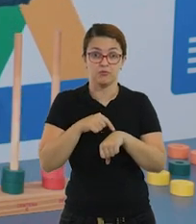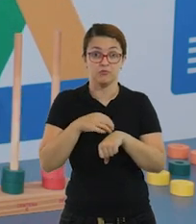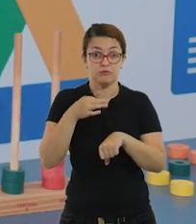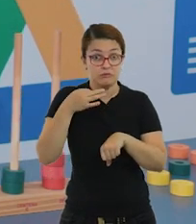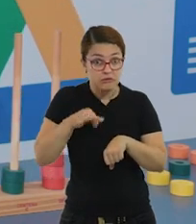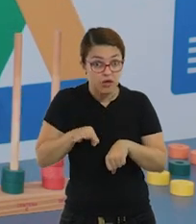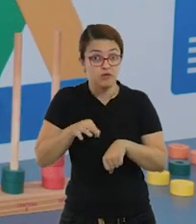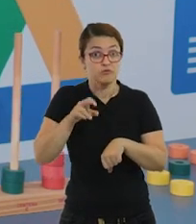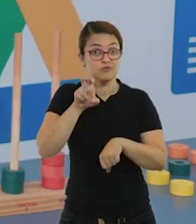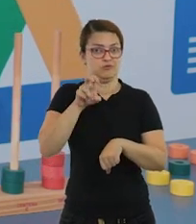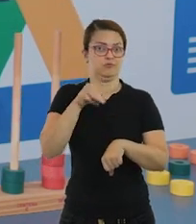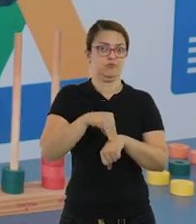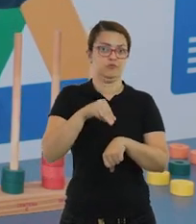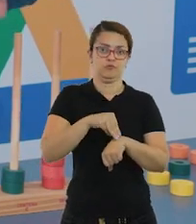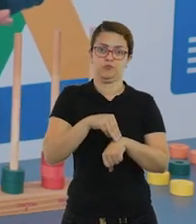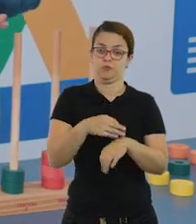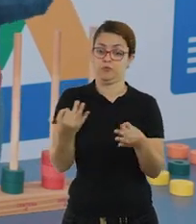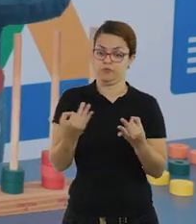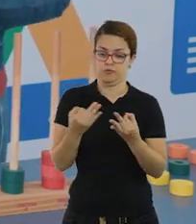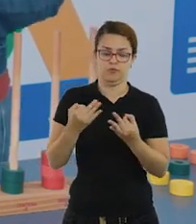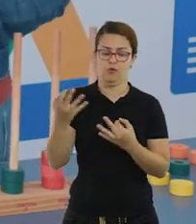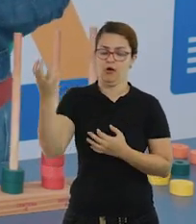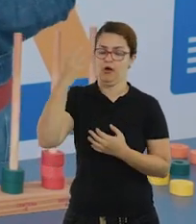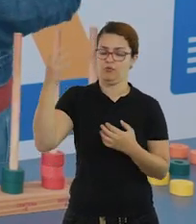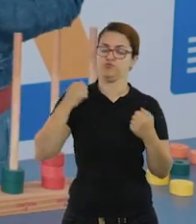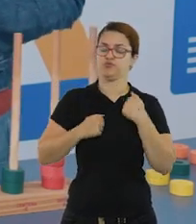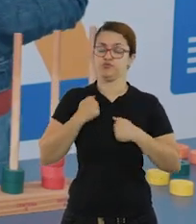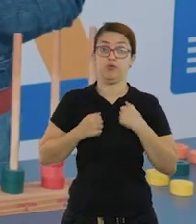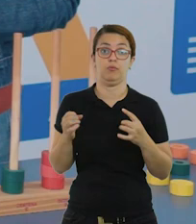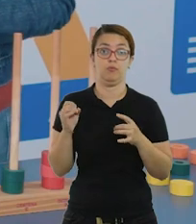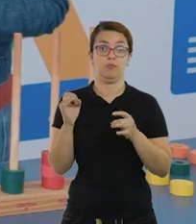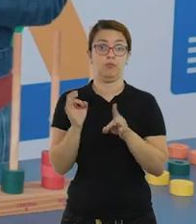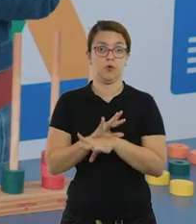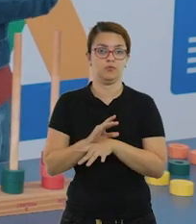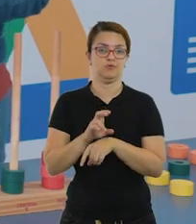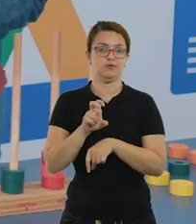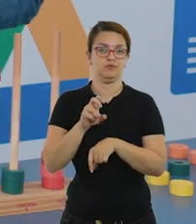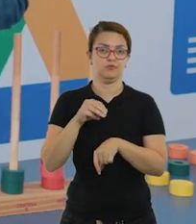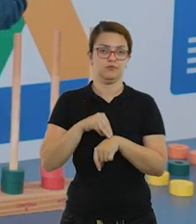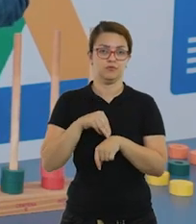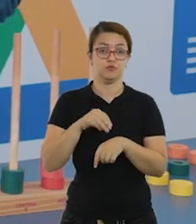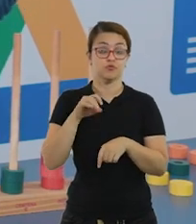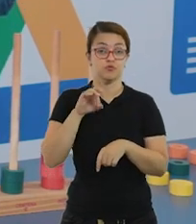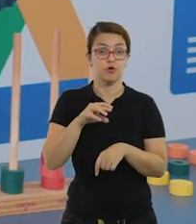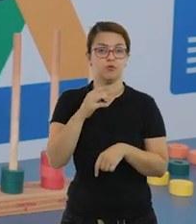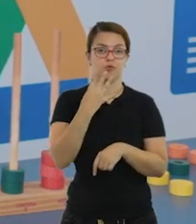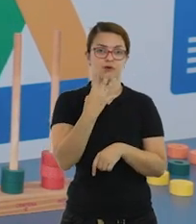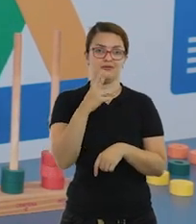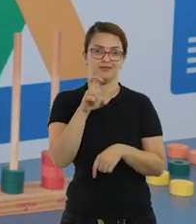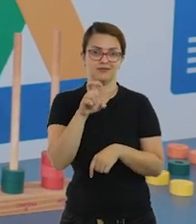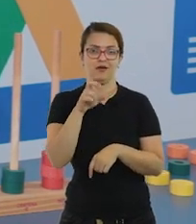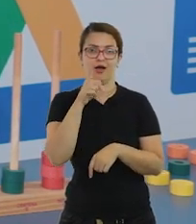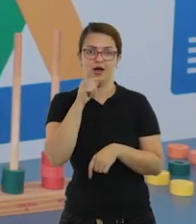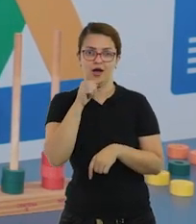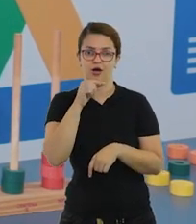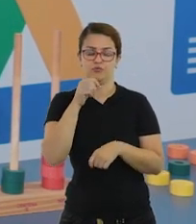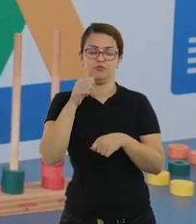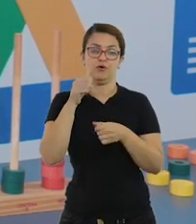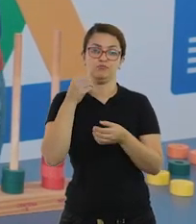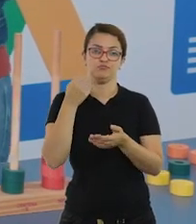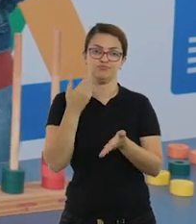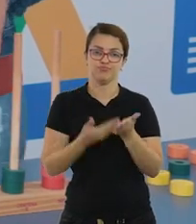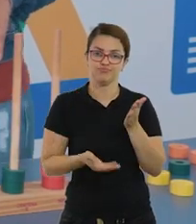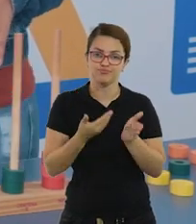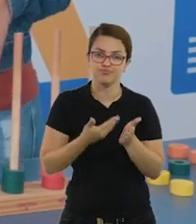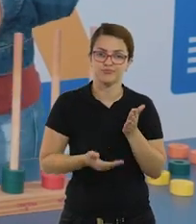que o tempo ideal para a gente tomar banho é 5 minutos. 5 minutos é o suficiente, tá bom? E que, em média, nós vamos gastar 45 litros de água. Então,